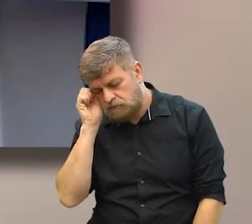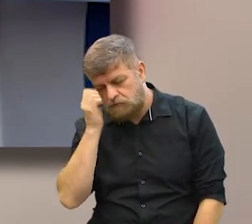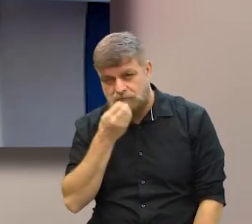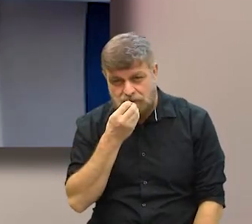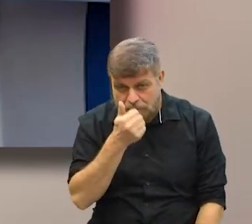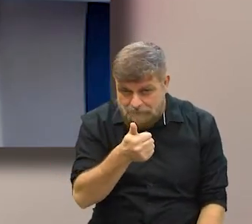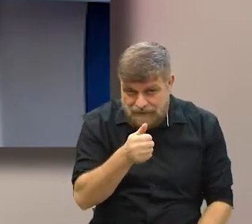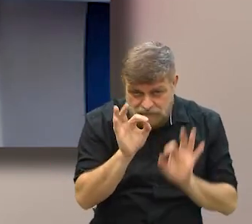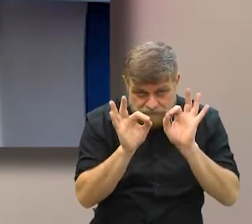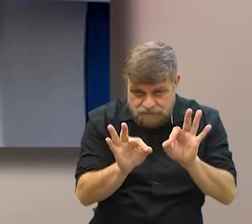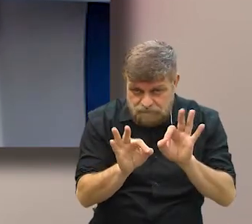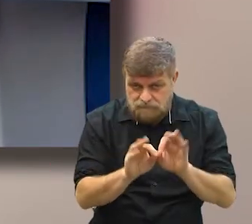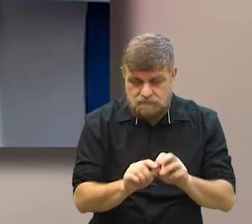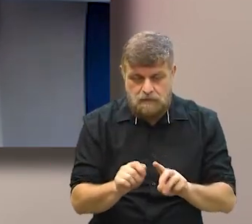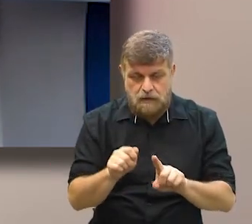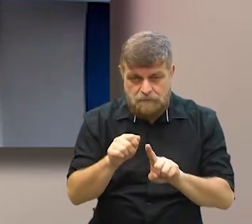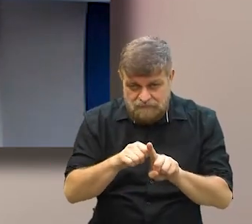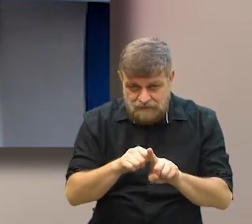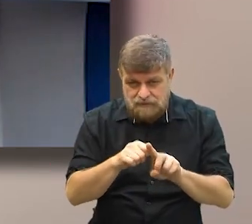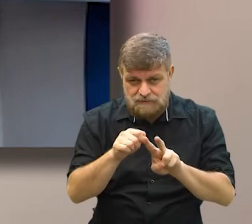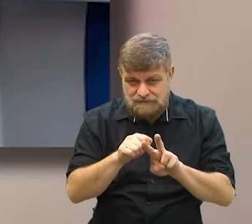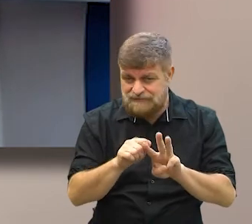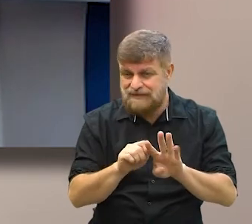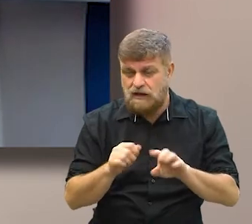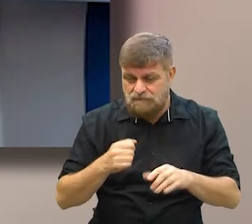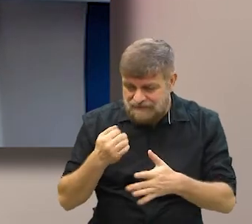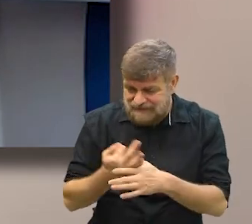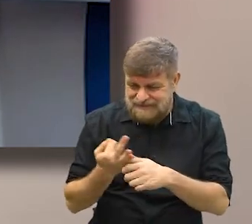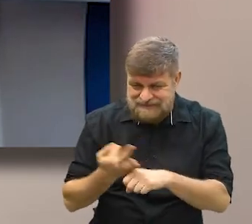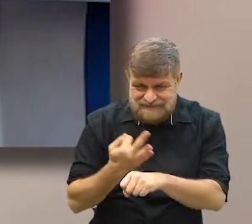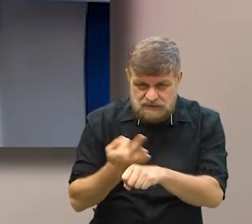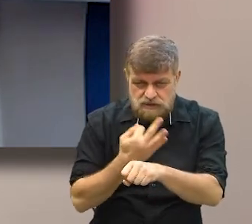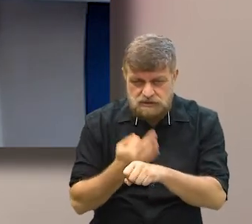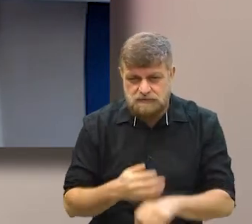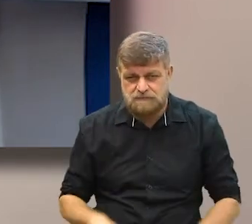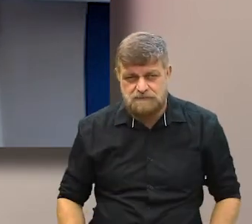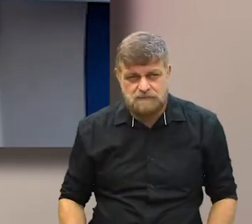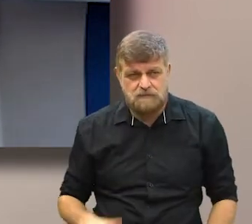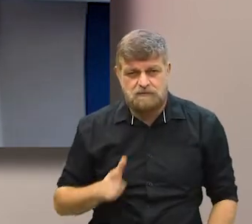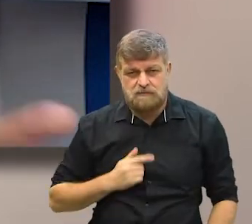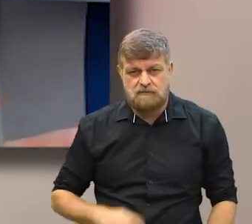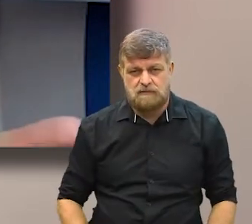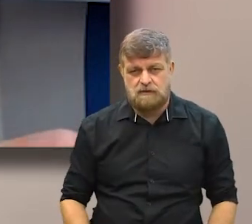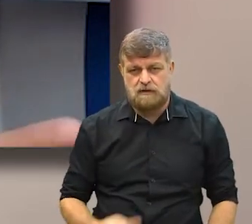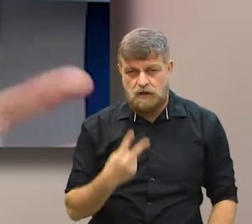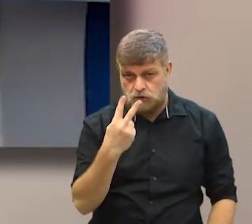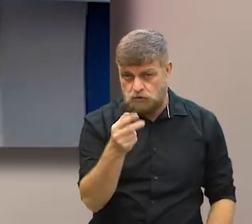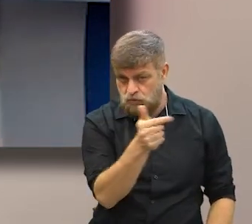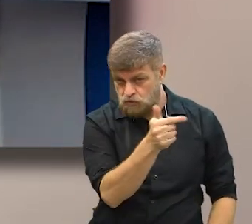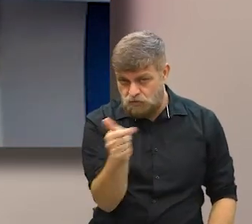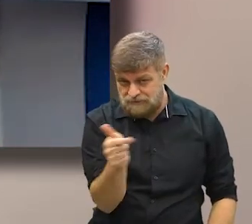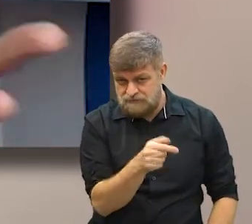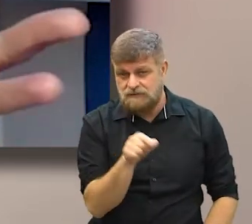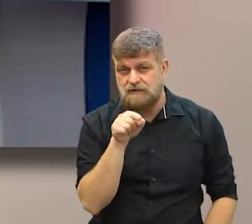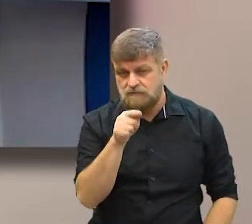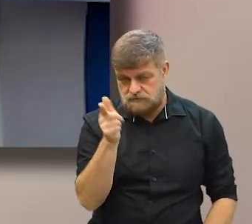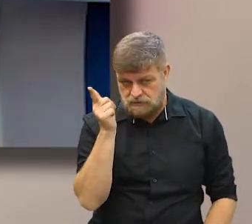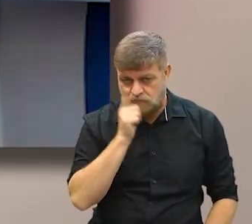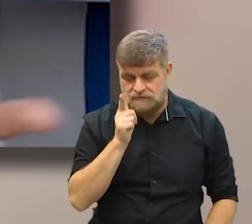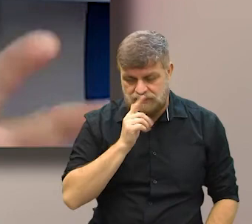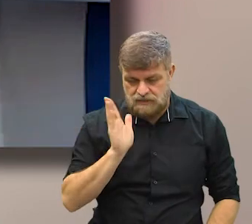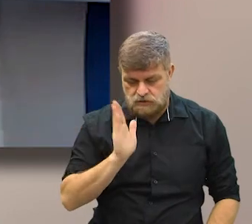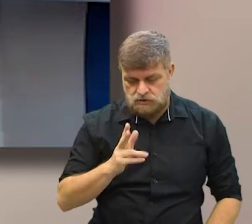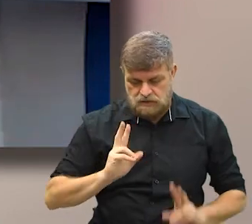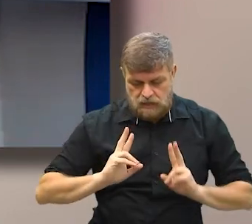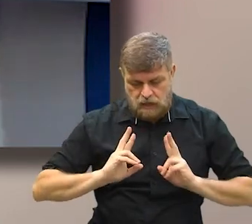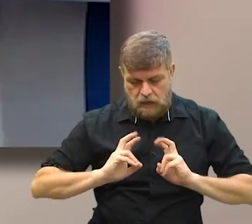segunda, nem na terceira. Precisa insistir, no mínimo 2 semanas. Em 2 semanas eu